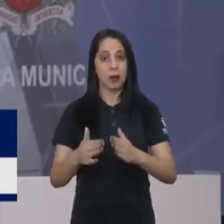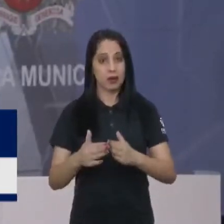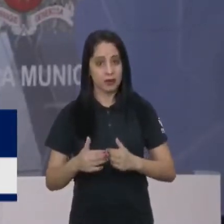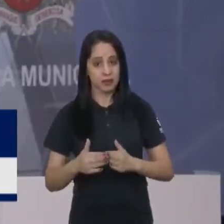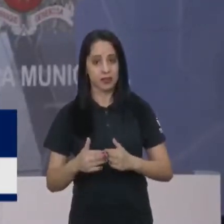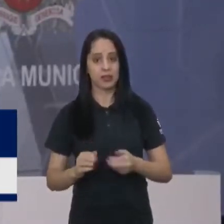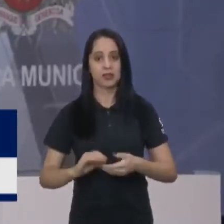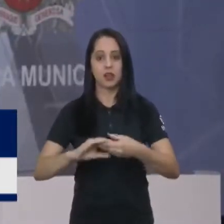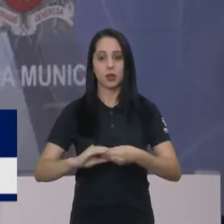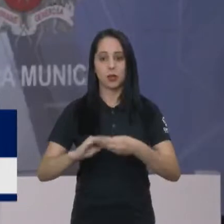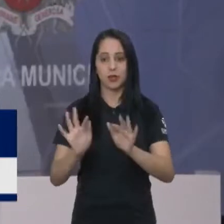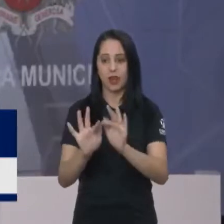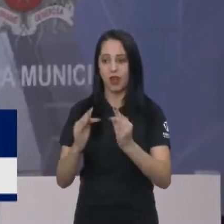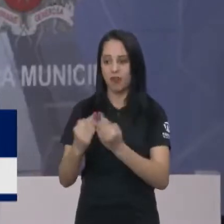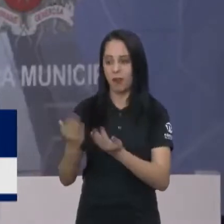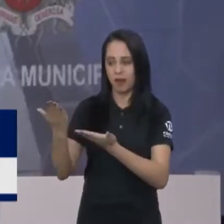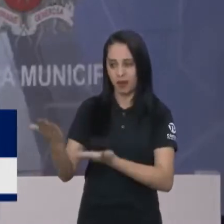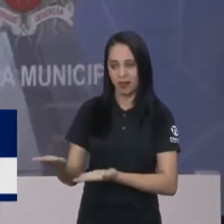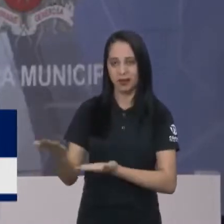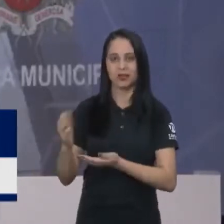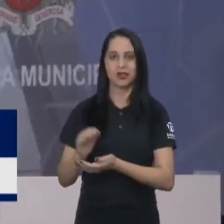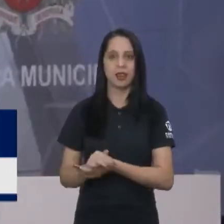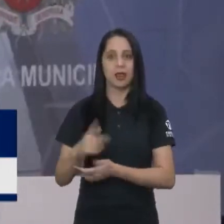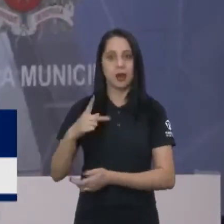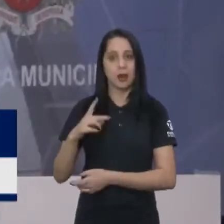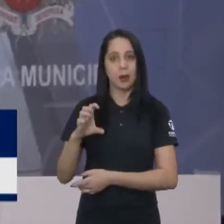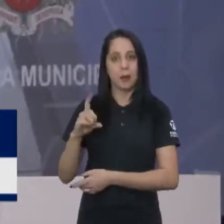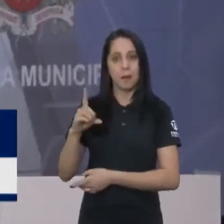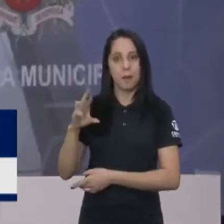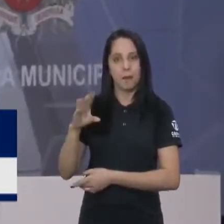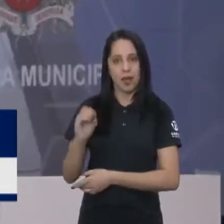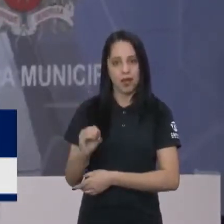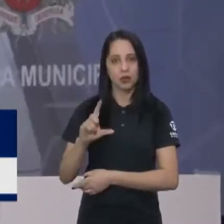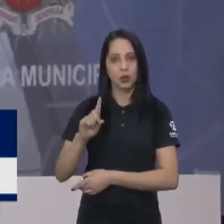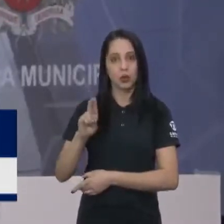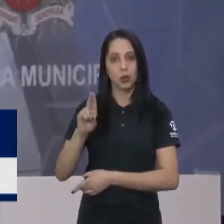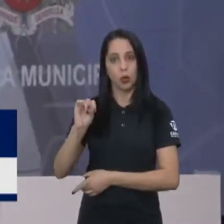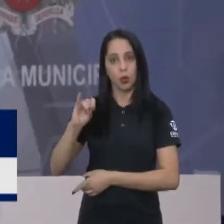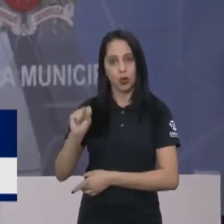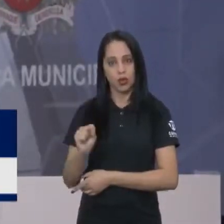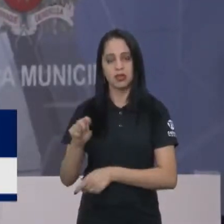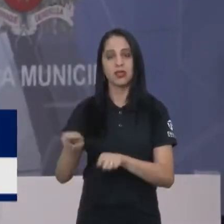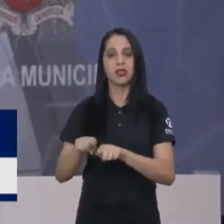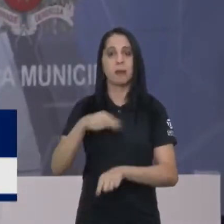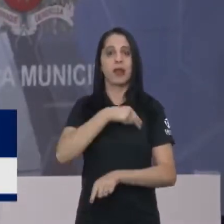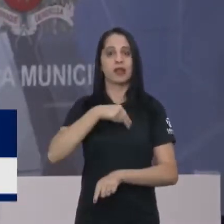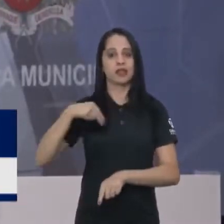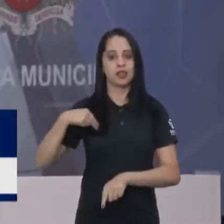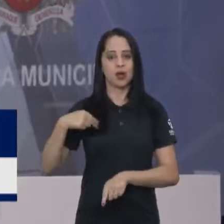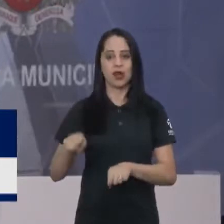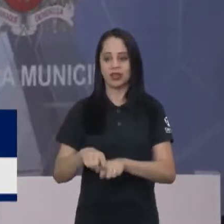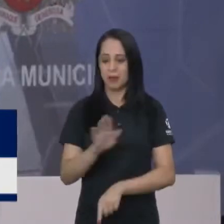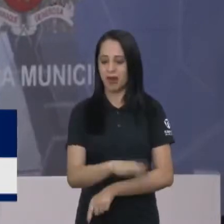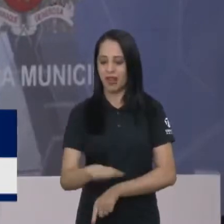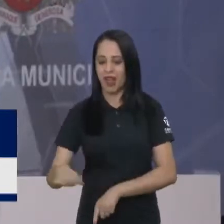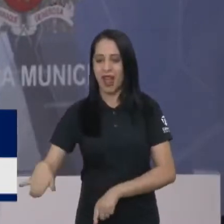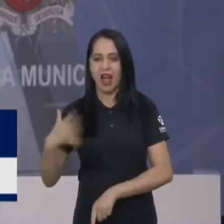para comentar a família do Ricardo, Pedro, Luiz Felipe, as noras, a criançada linda que está ali,